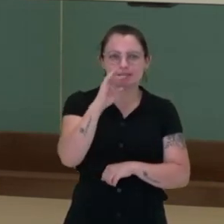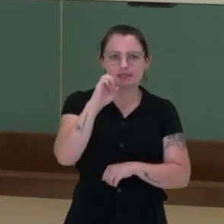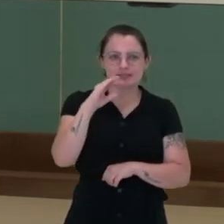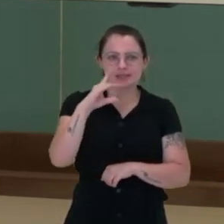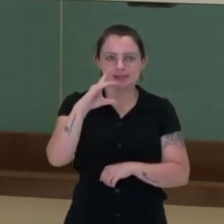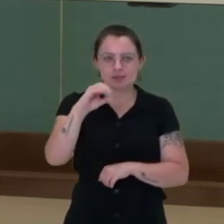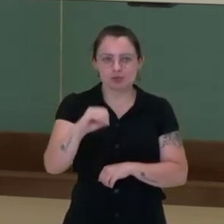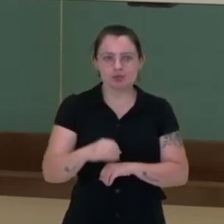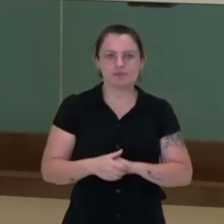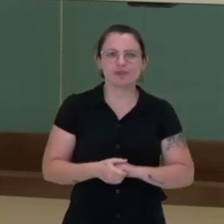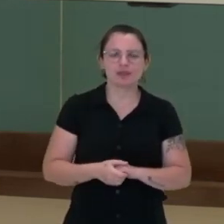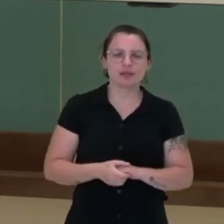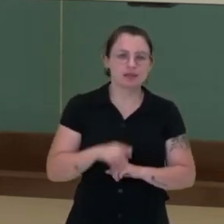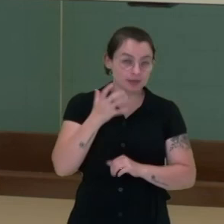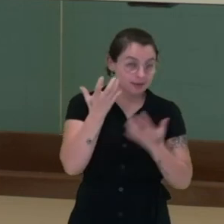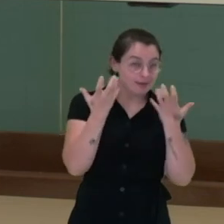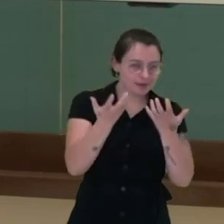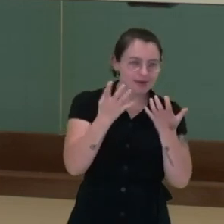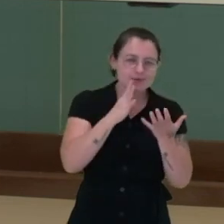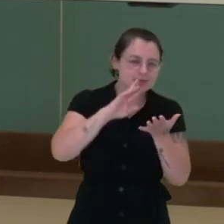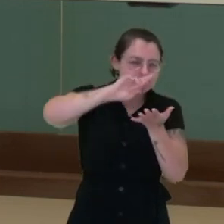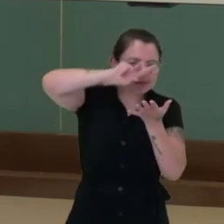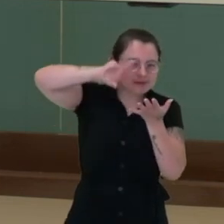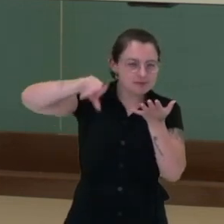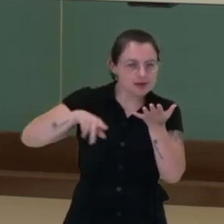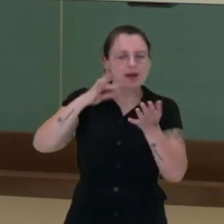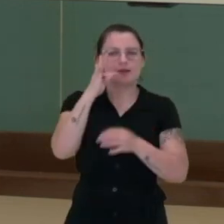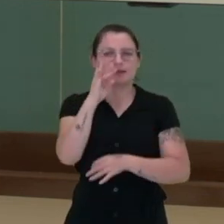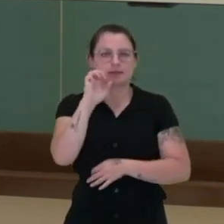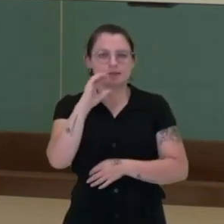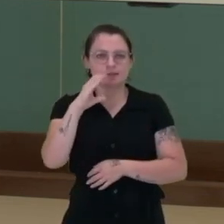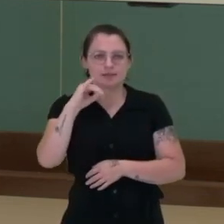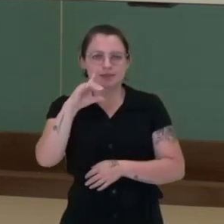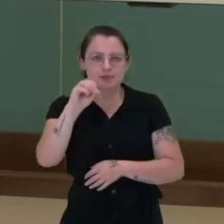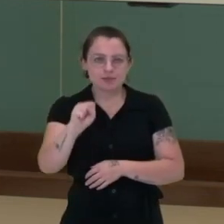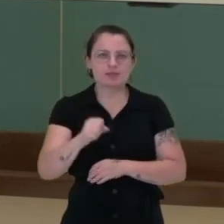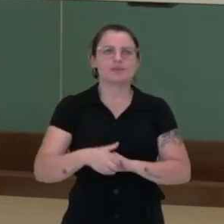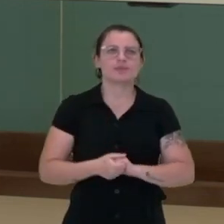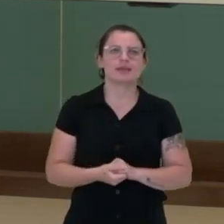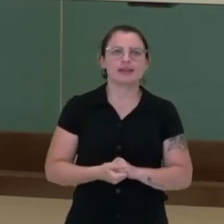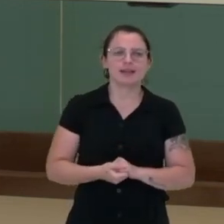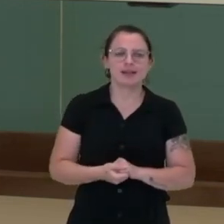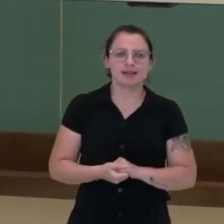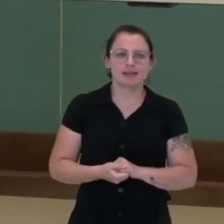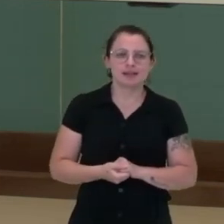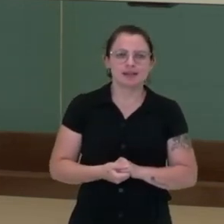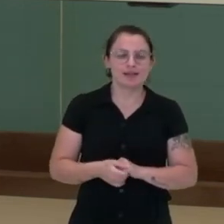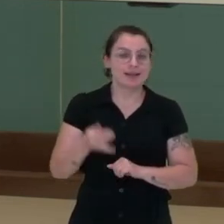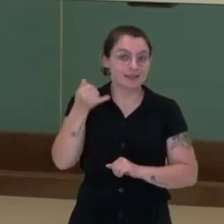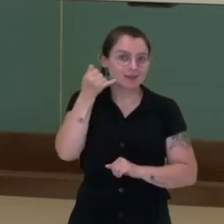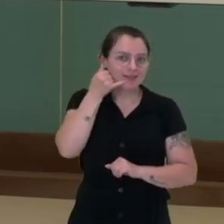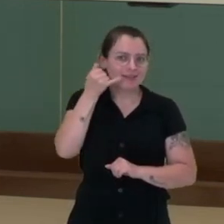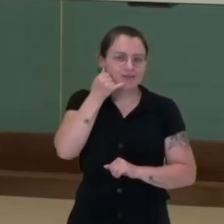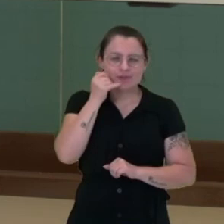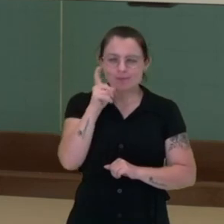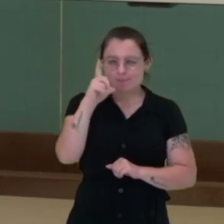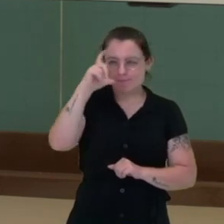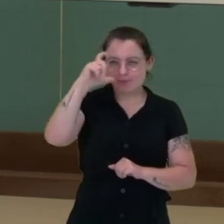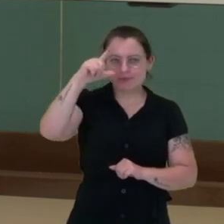aula? Quer conhecer os diversos tecidos que formam o corpo humano? Então você pode acessar o Atlas